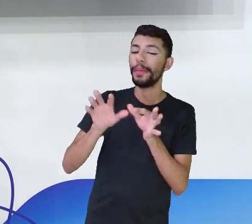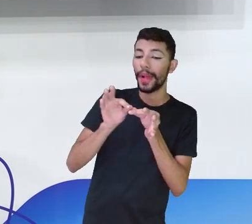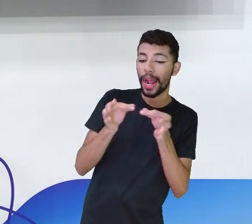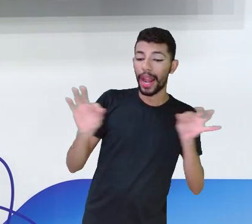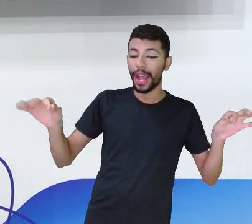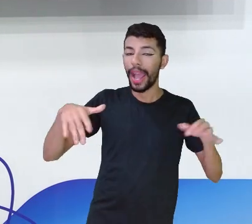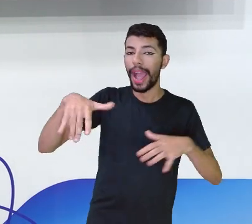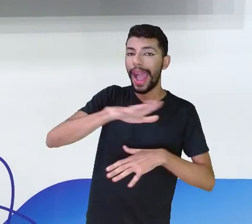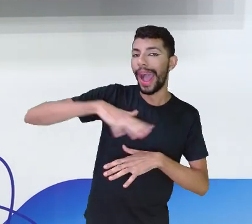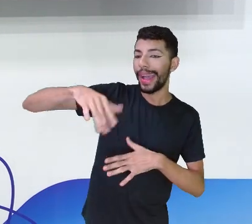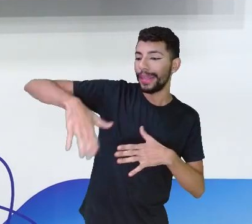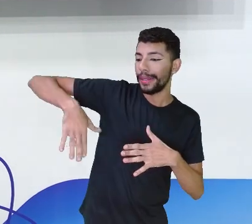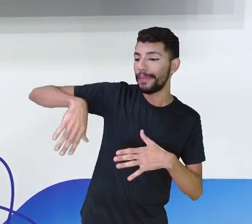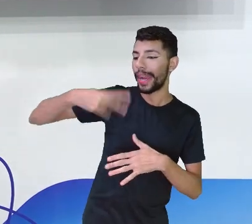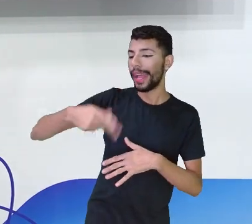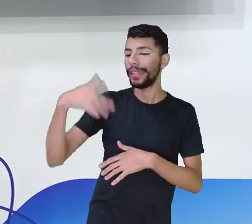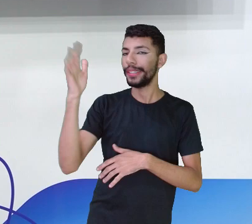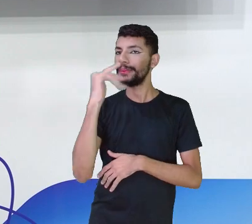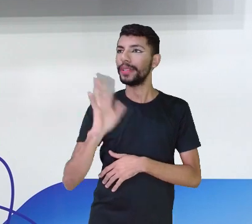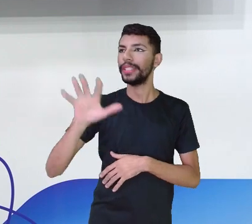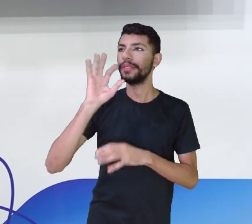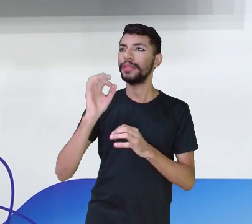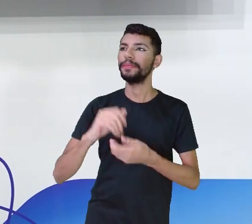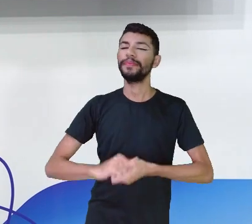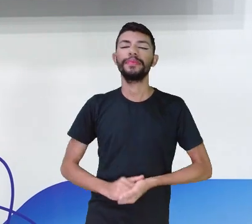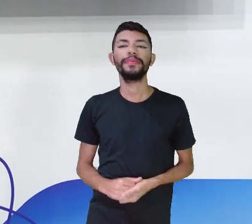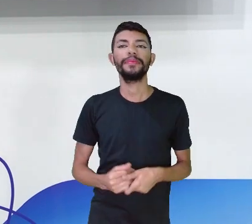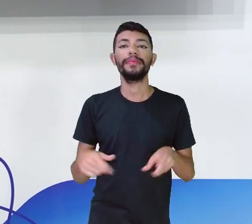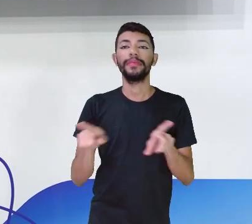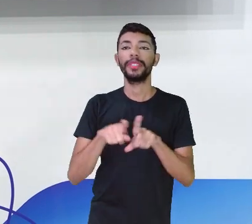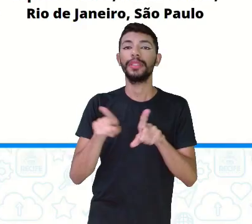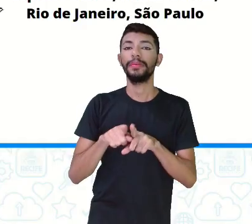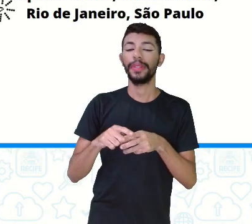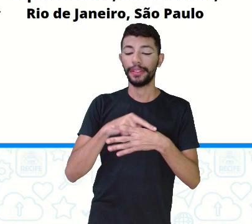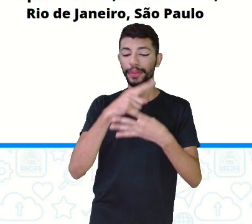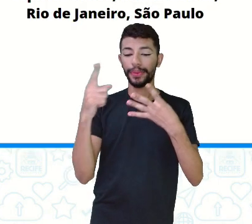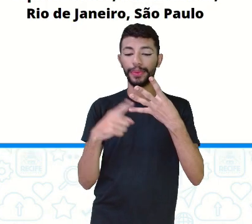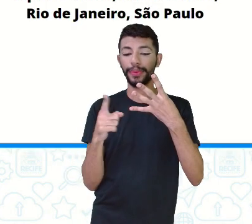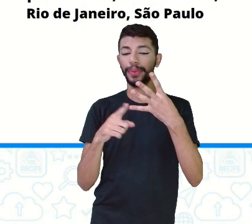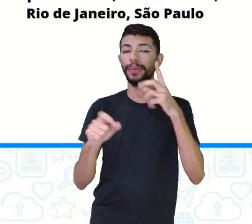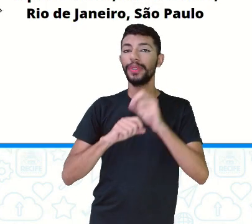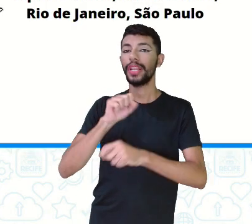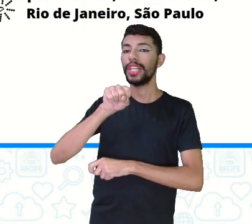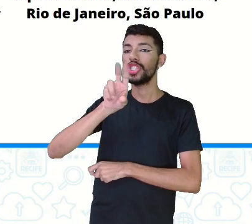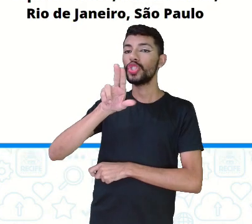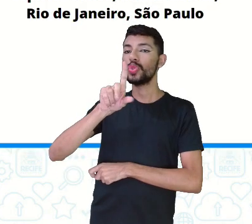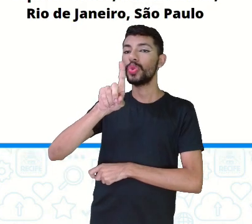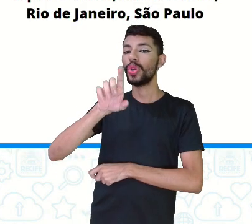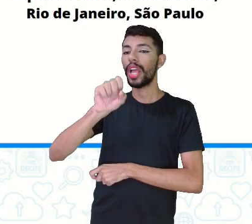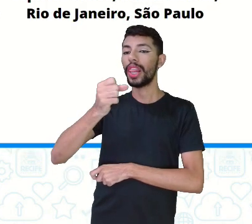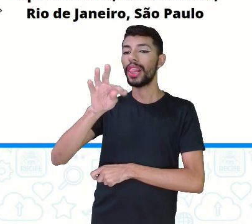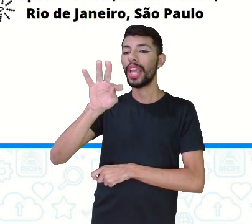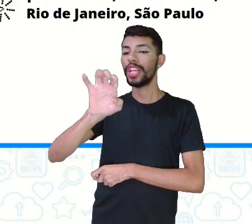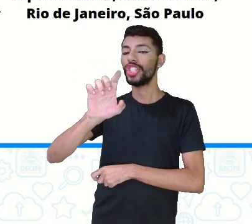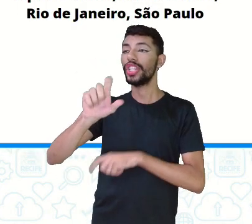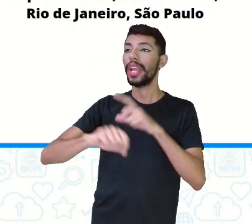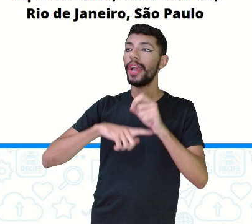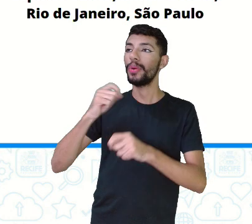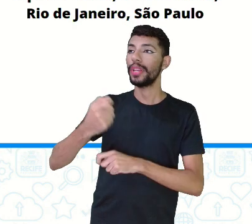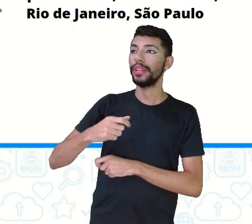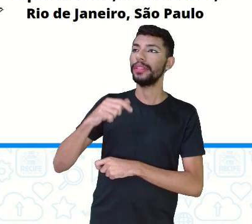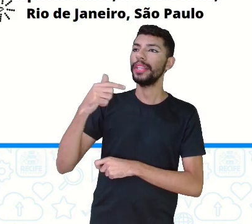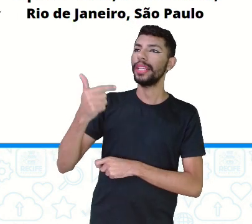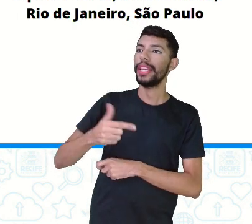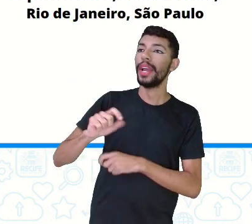Brasil, tá? A gente tem a região Sudeste, né? Que em extensão territorial é a segunda